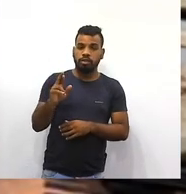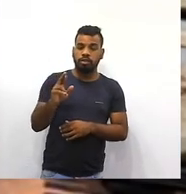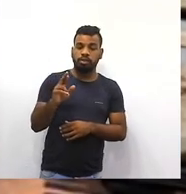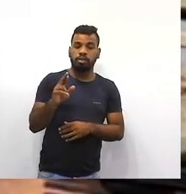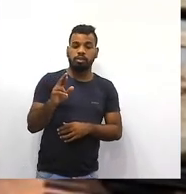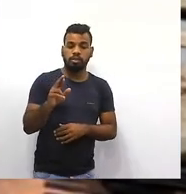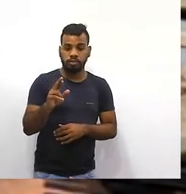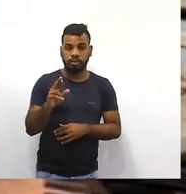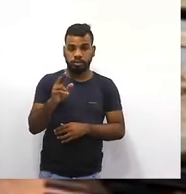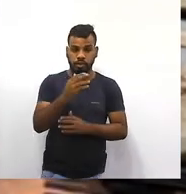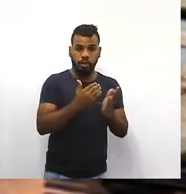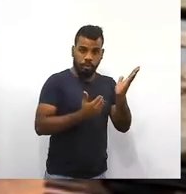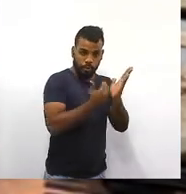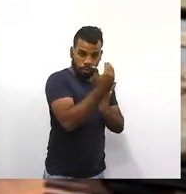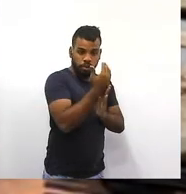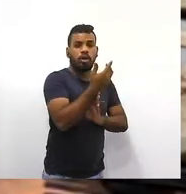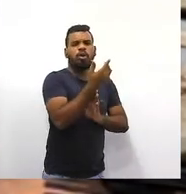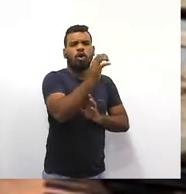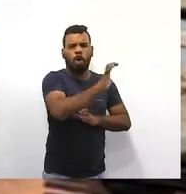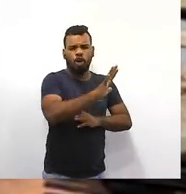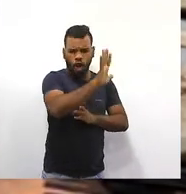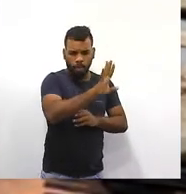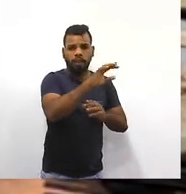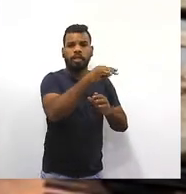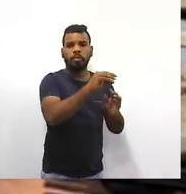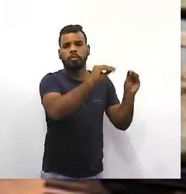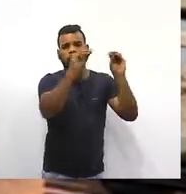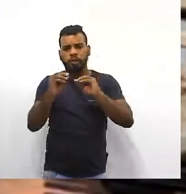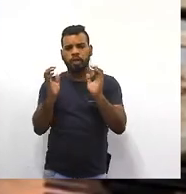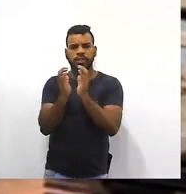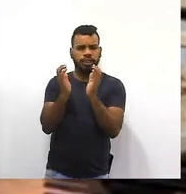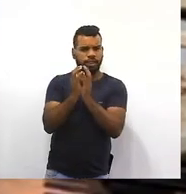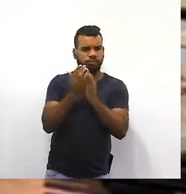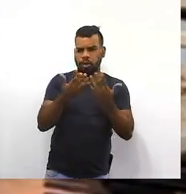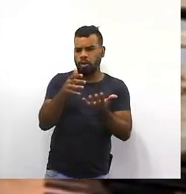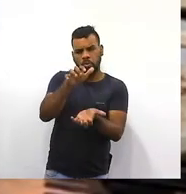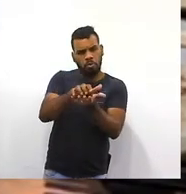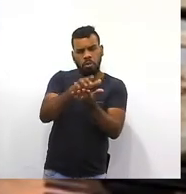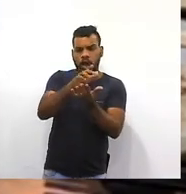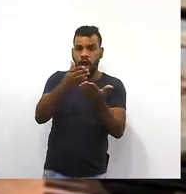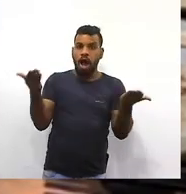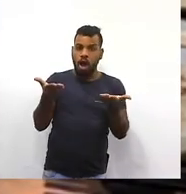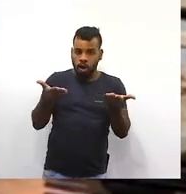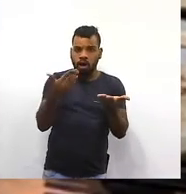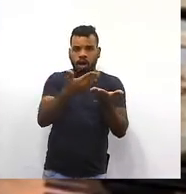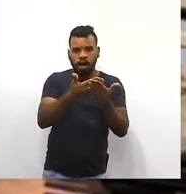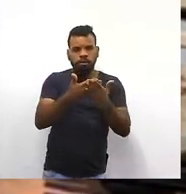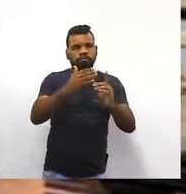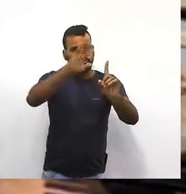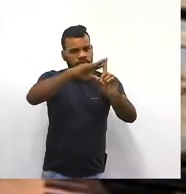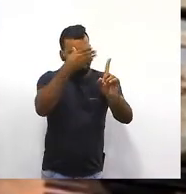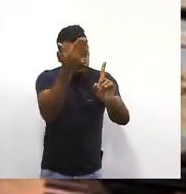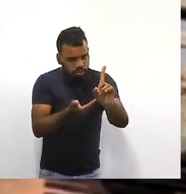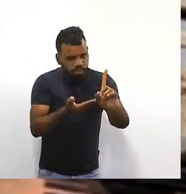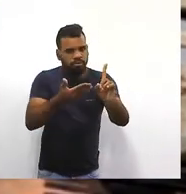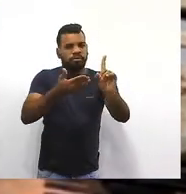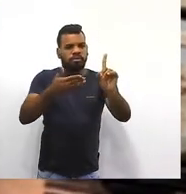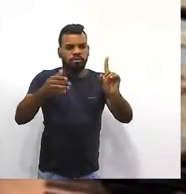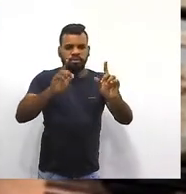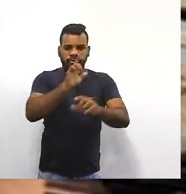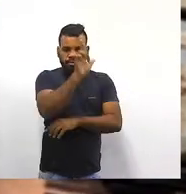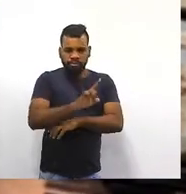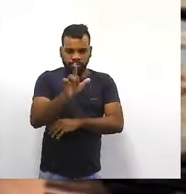nasceu na Ucrânia, mas morou muito tempo no Recife, né, naturalizada pernambucana, foi eleita agora como a patrona, né, da